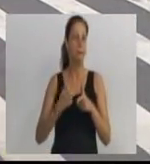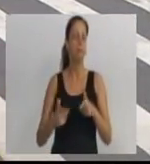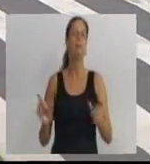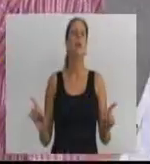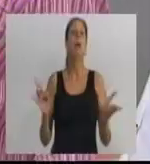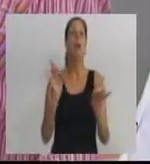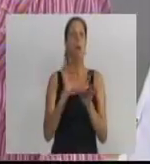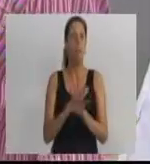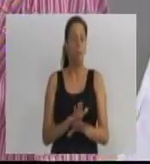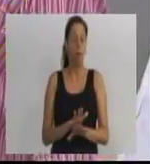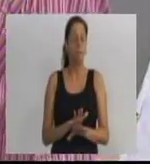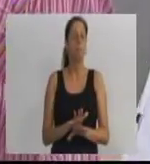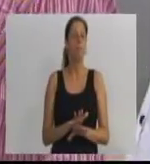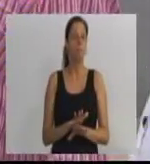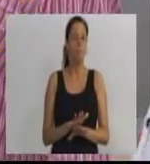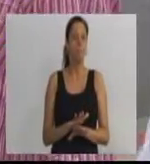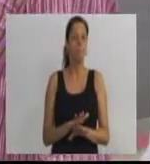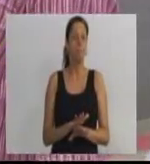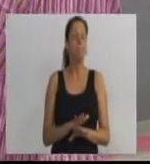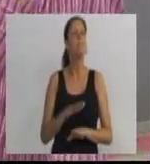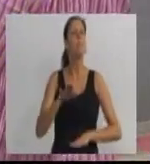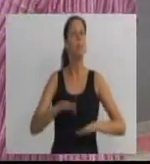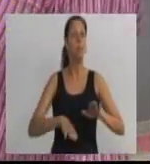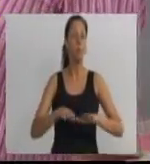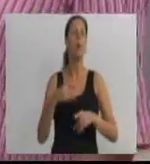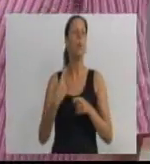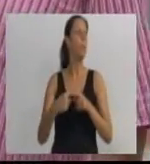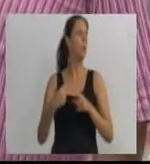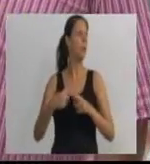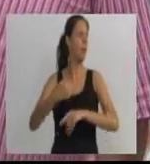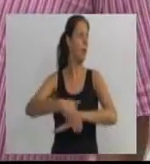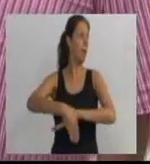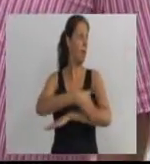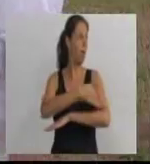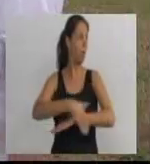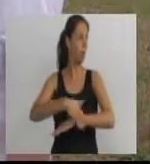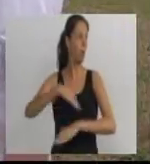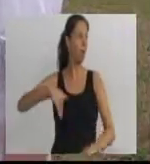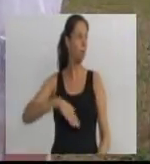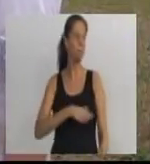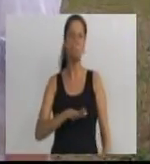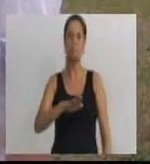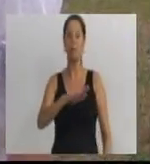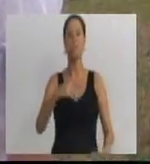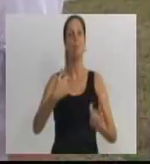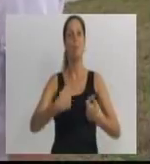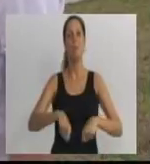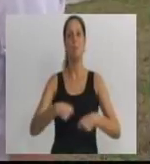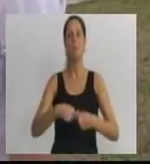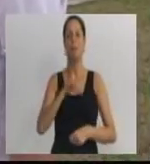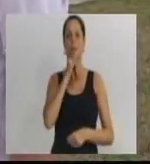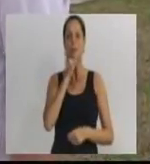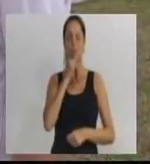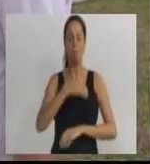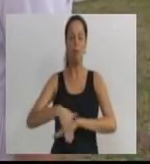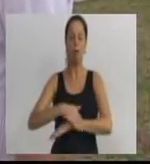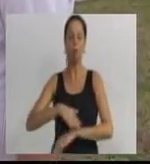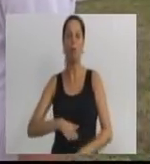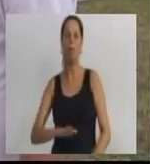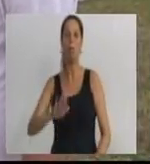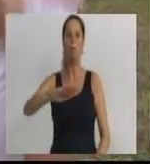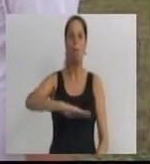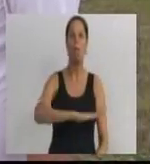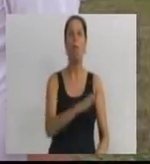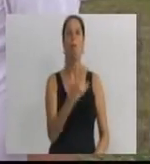falei para vocês. Quem sai da Enchremer ali, gente, não precisa fazer aquilo ali. Não precisa ir lá, pegar, cruzar duas vezes a BR,